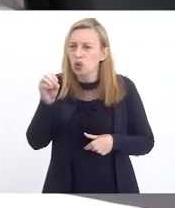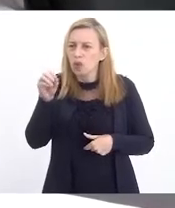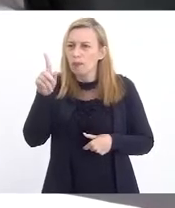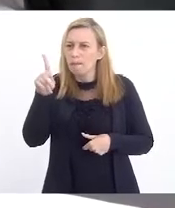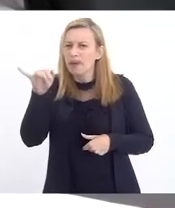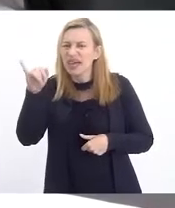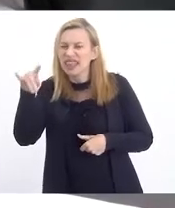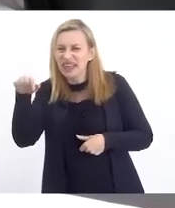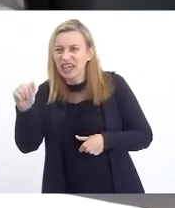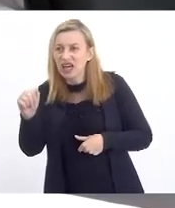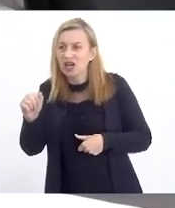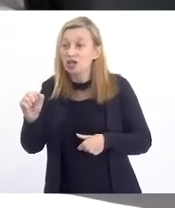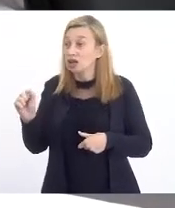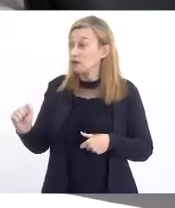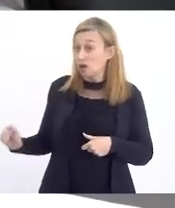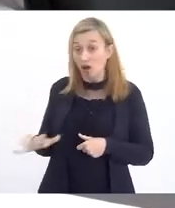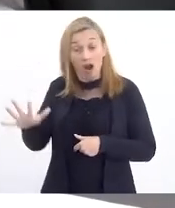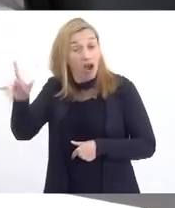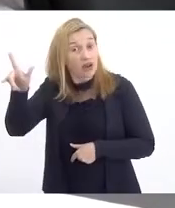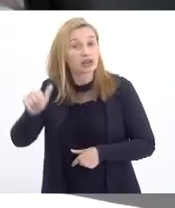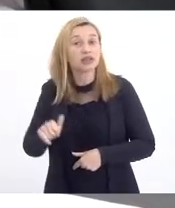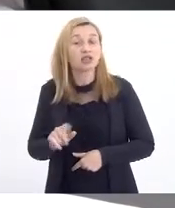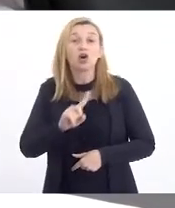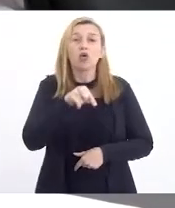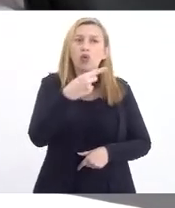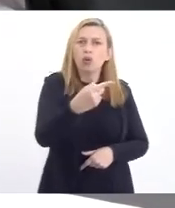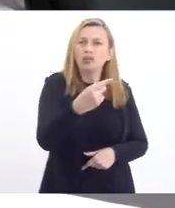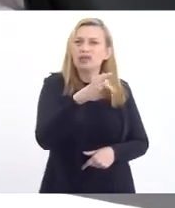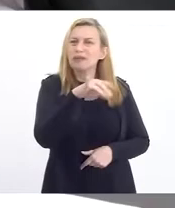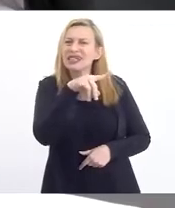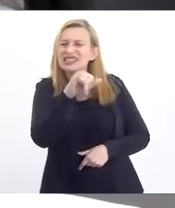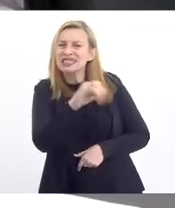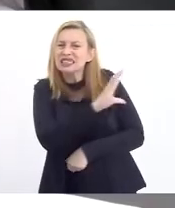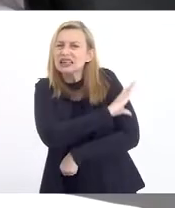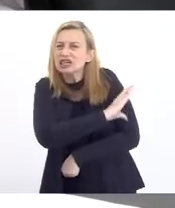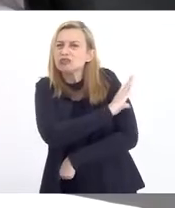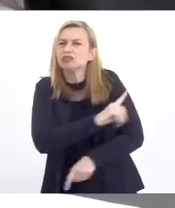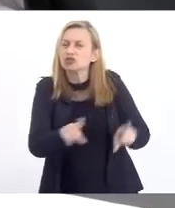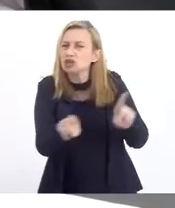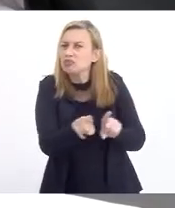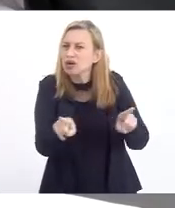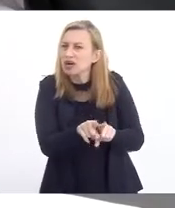quanto aquilo? Uma fortuna. Tem outro aquífero lá na Bacia de Campos também.